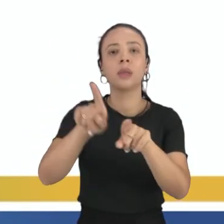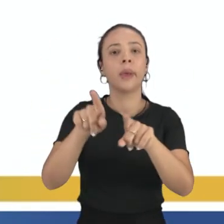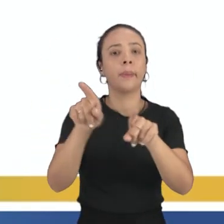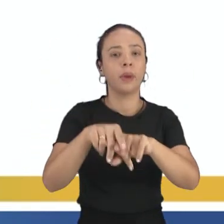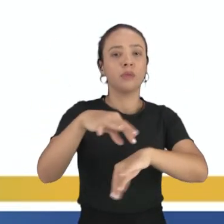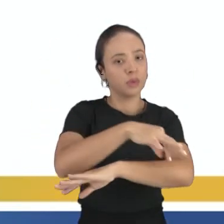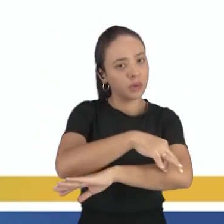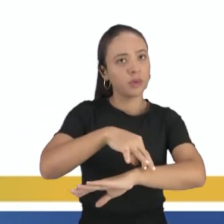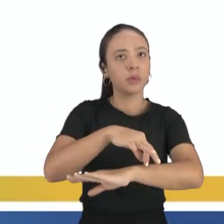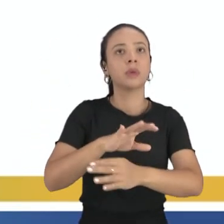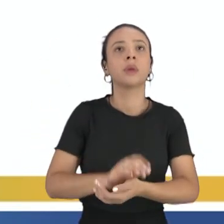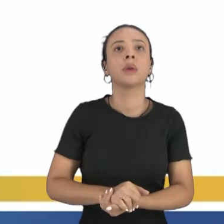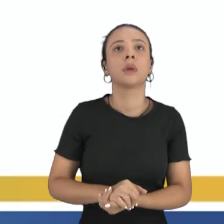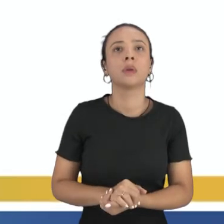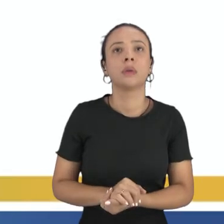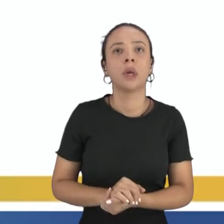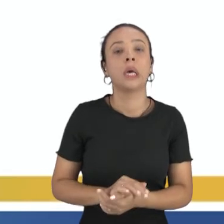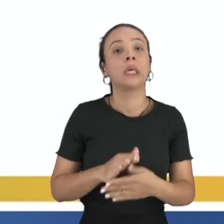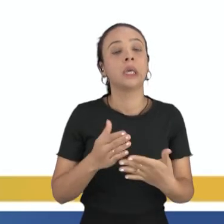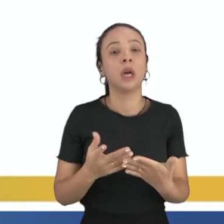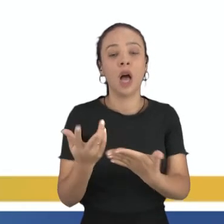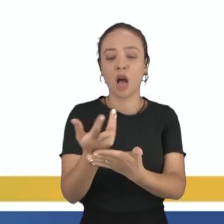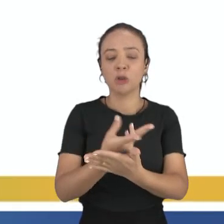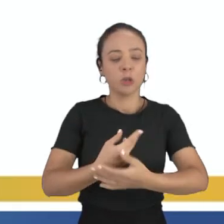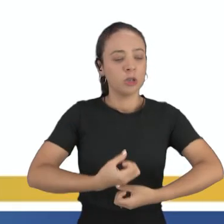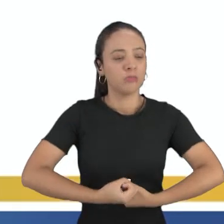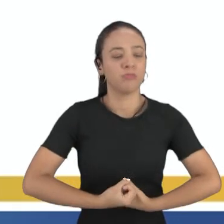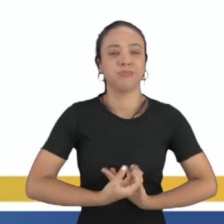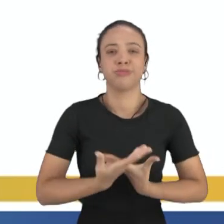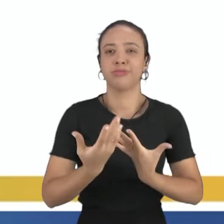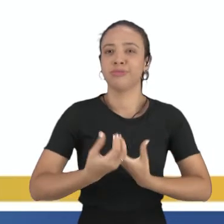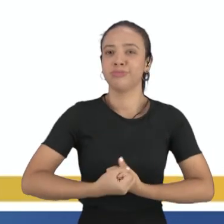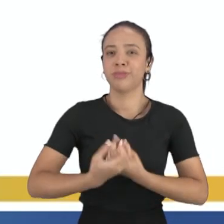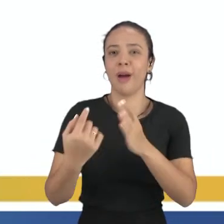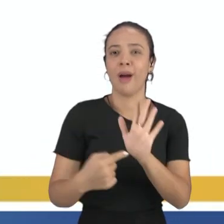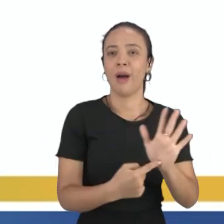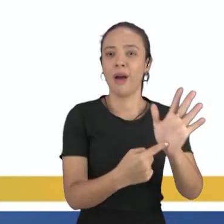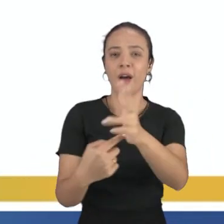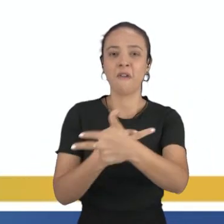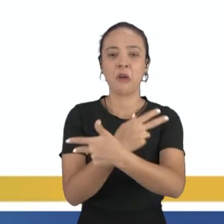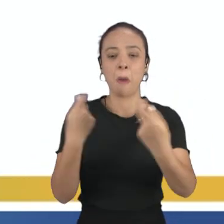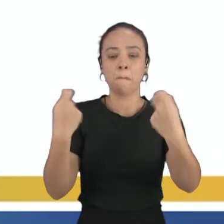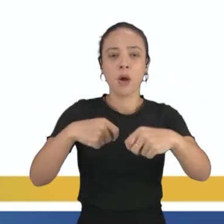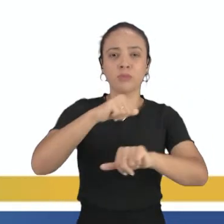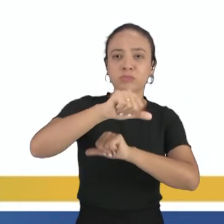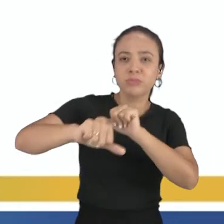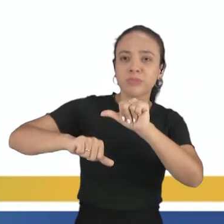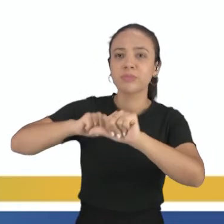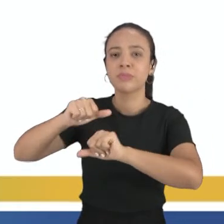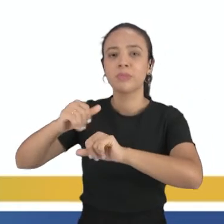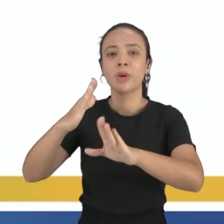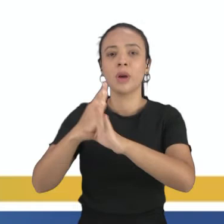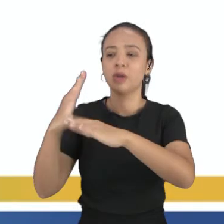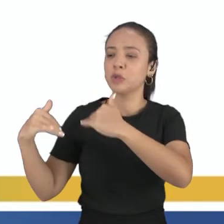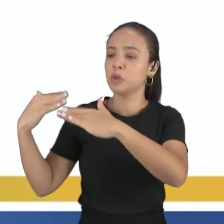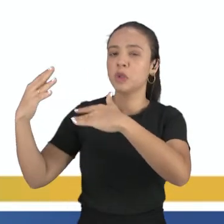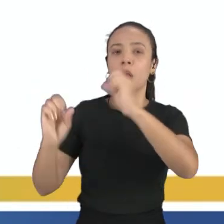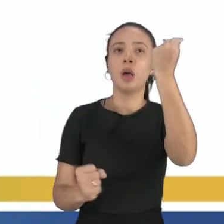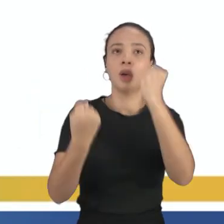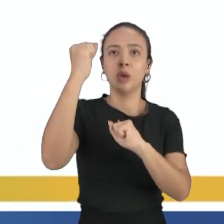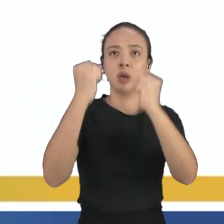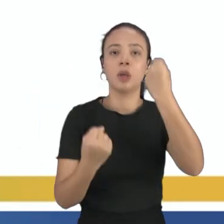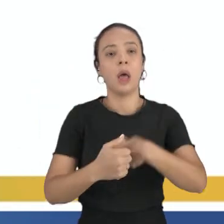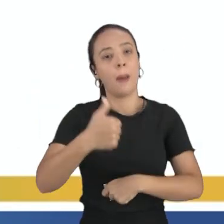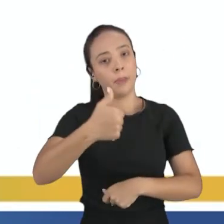arquitetura. Foi um momento de efervescência cultural que revelava as enormes mudanças trazidas com o progresso industrial e a Primeira